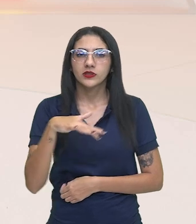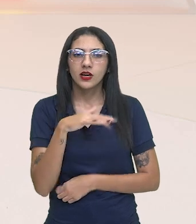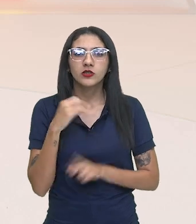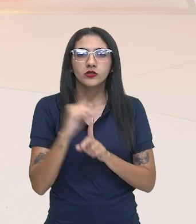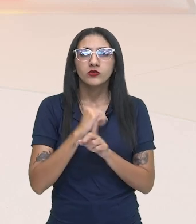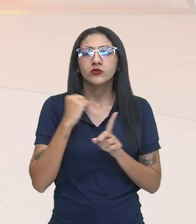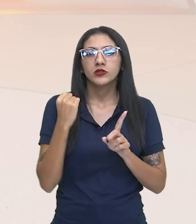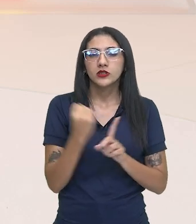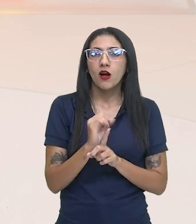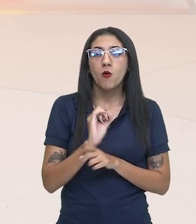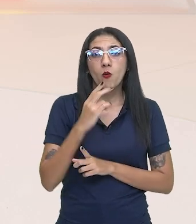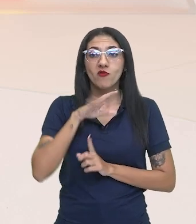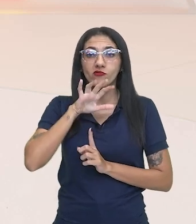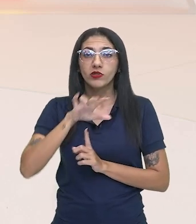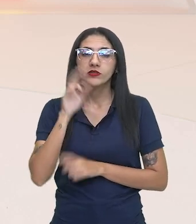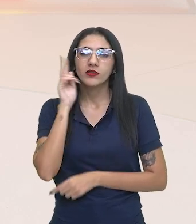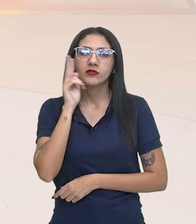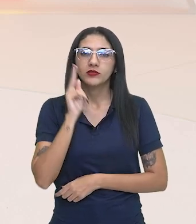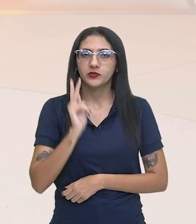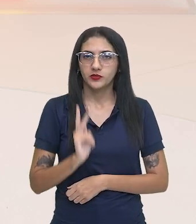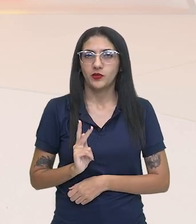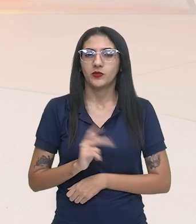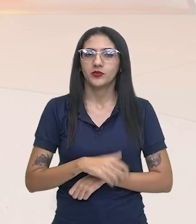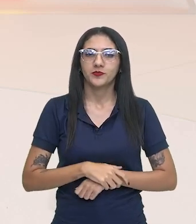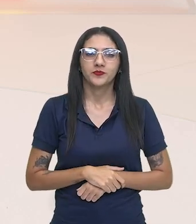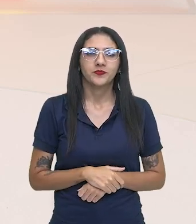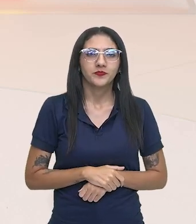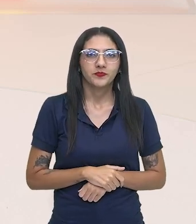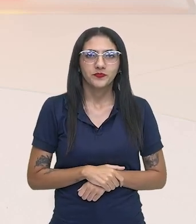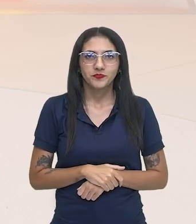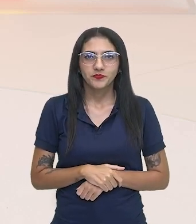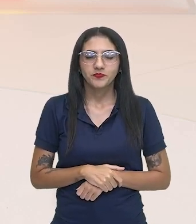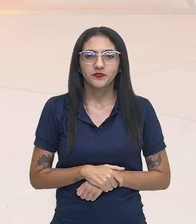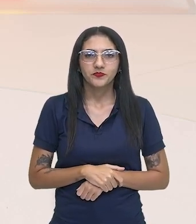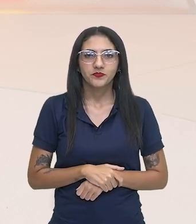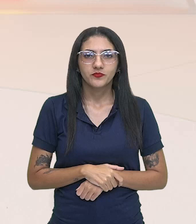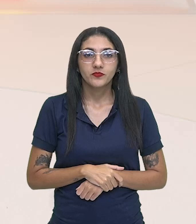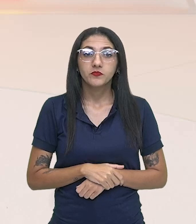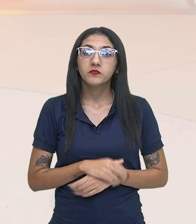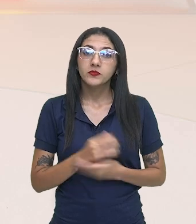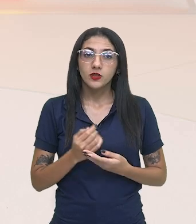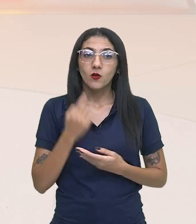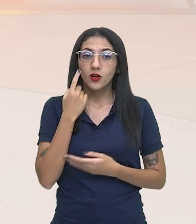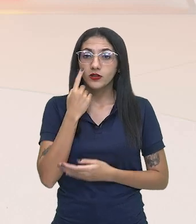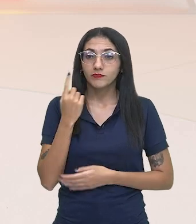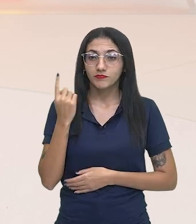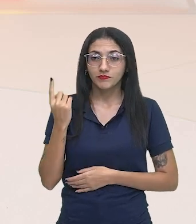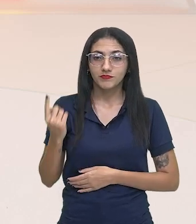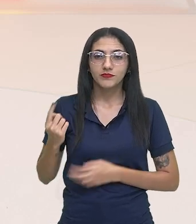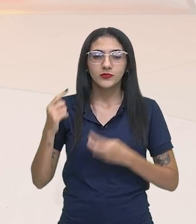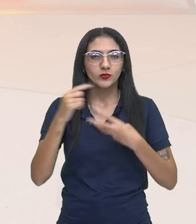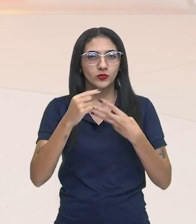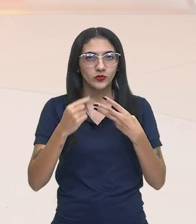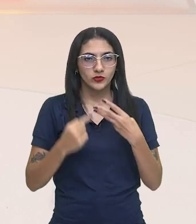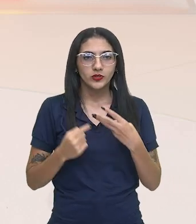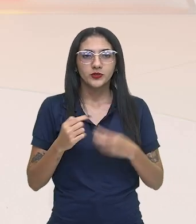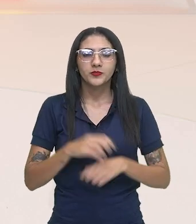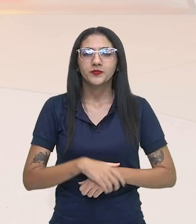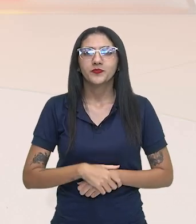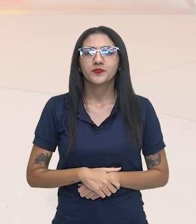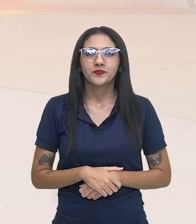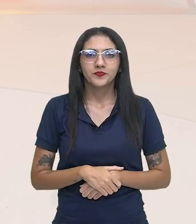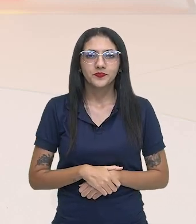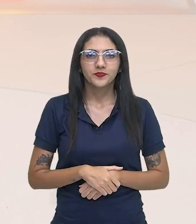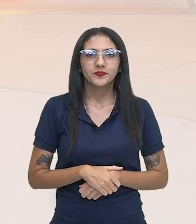históricas pré-estabelecidas. Então, aí nós tratamos das formas de poder, certo? Vamos então